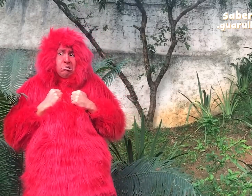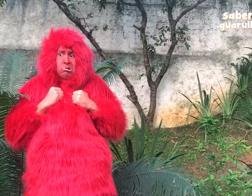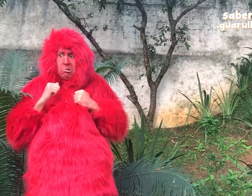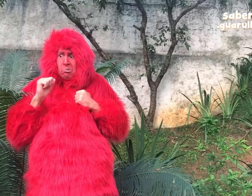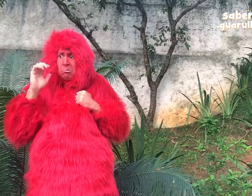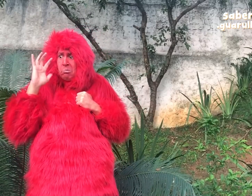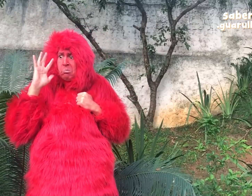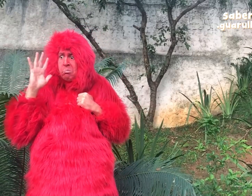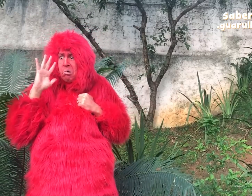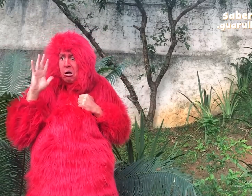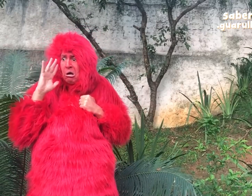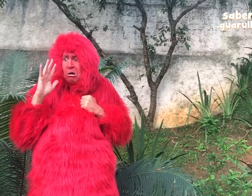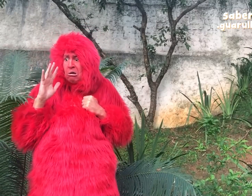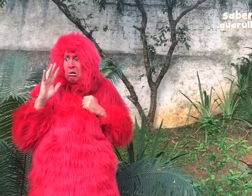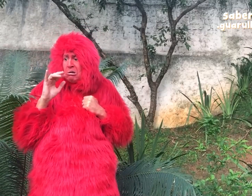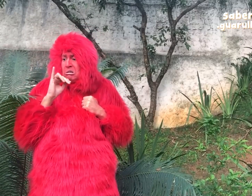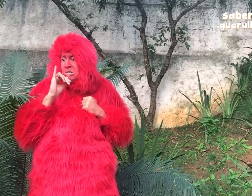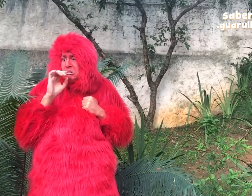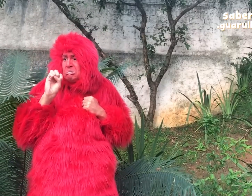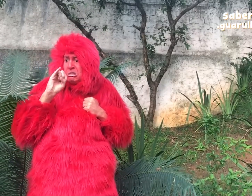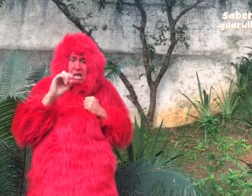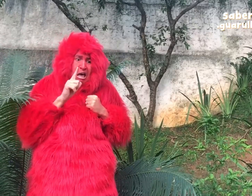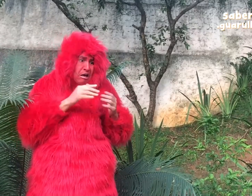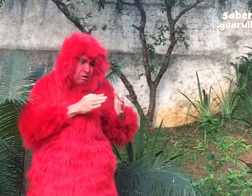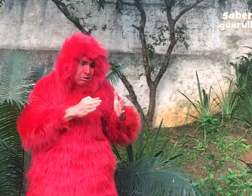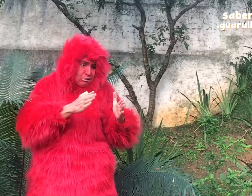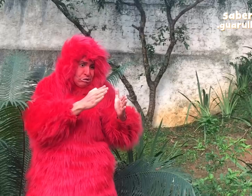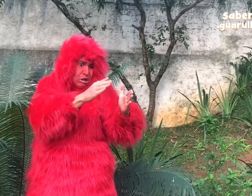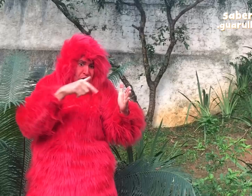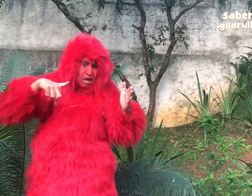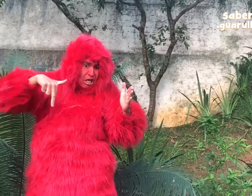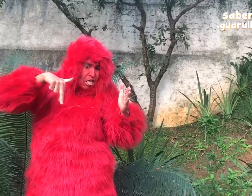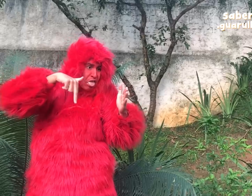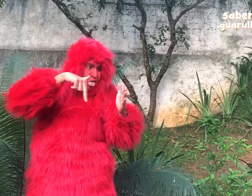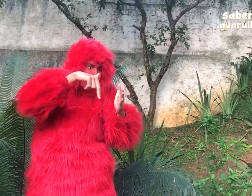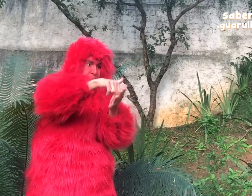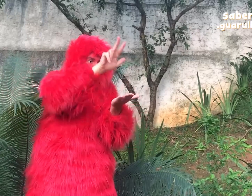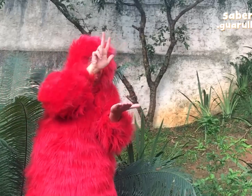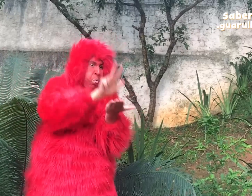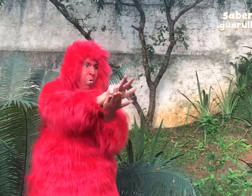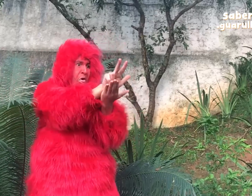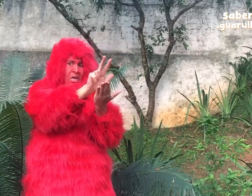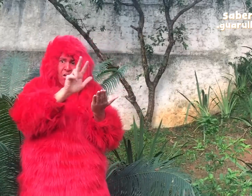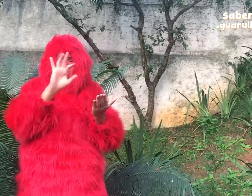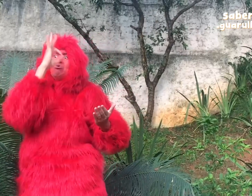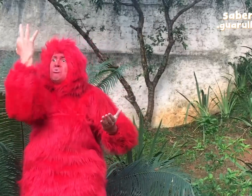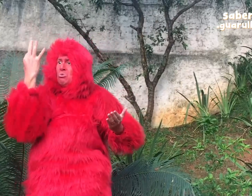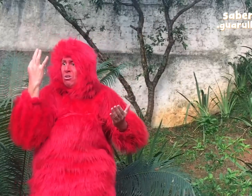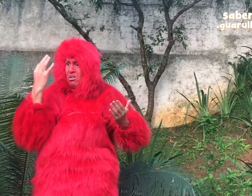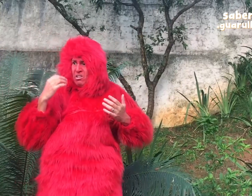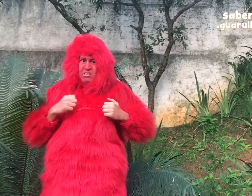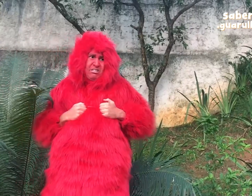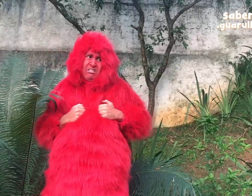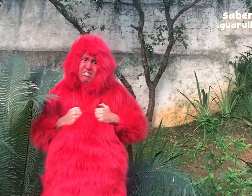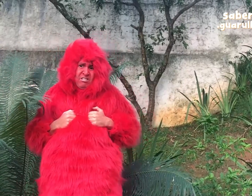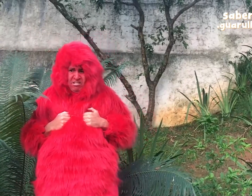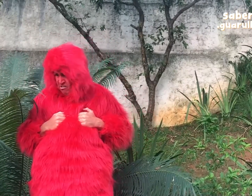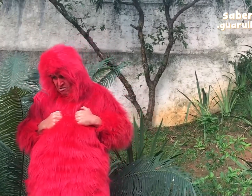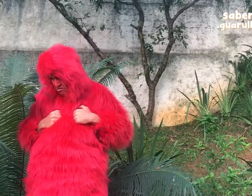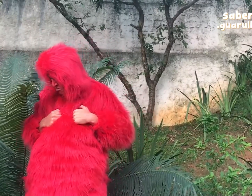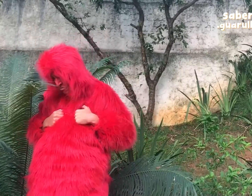Não vou. Imagina só. Se eu tentar atravessar e cair na água, vai